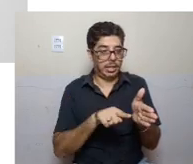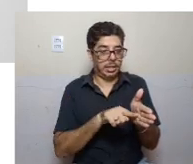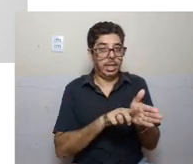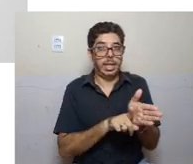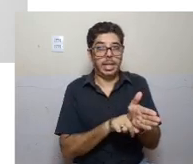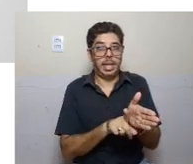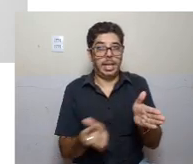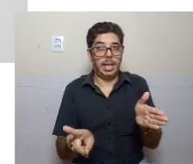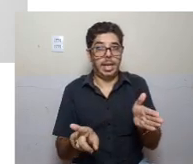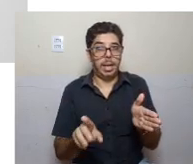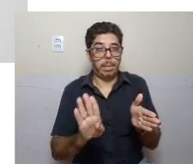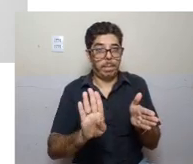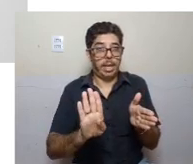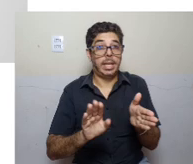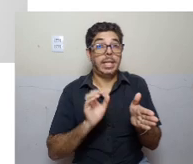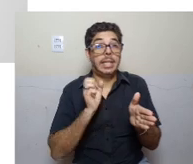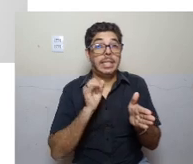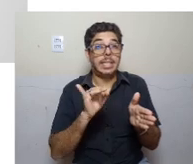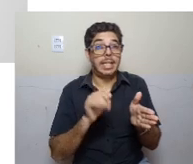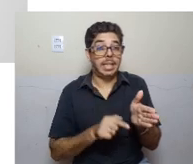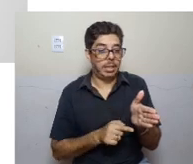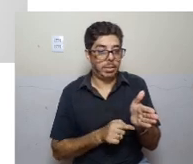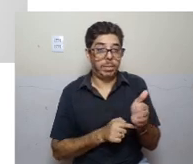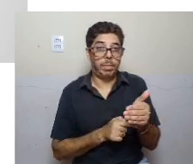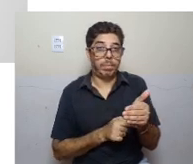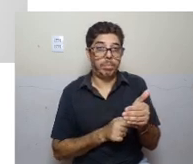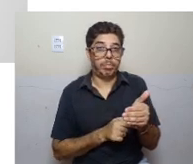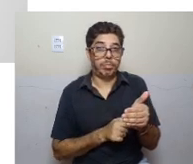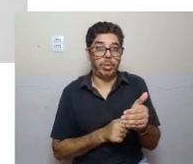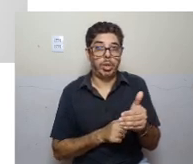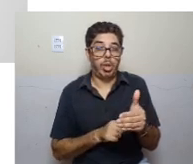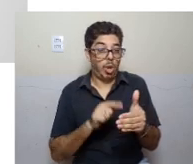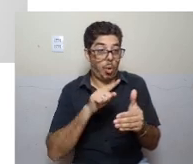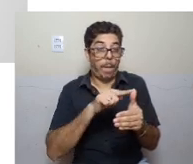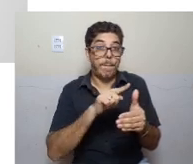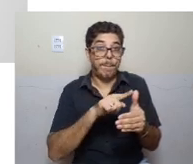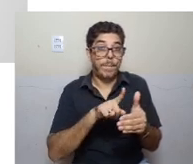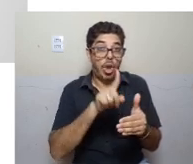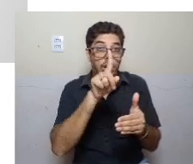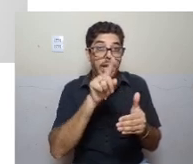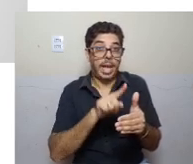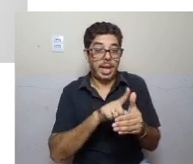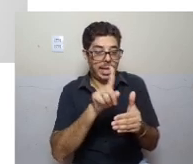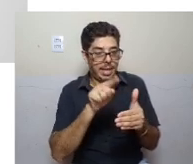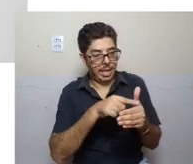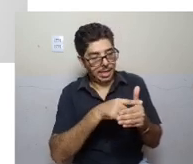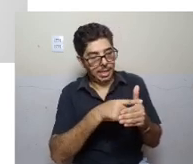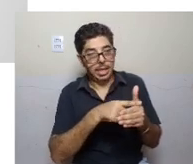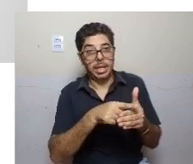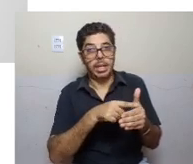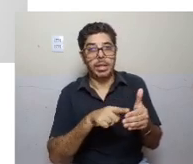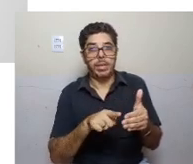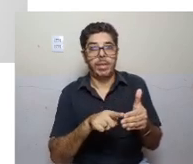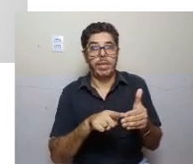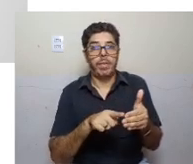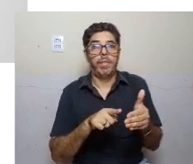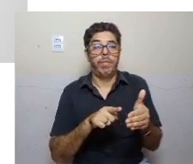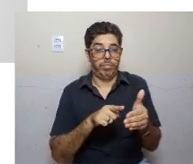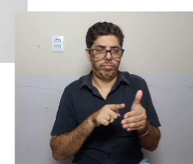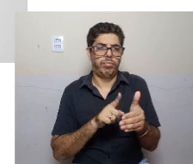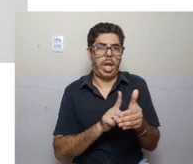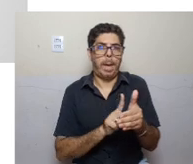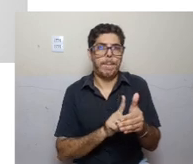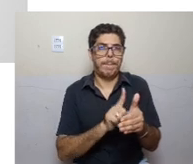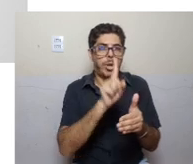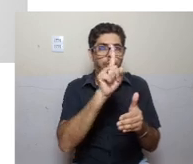mão voltada para B, e dobre os dedos em direção a B. Seu polegar estendido, que está em ângulo reto com seus dedos, vai